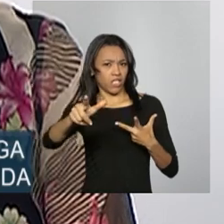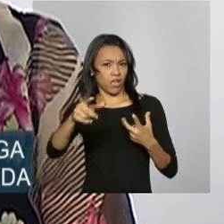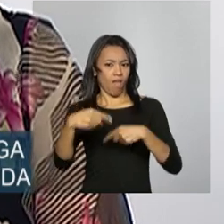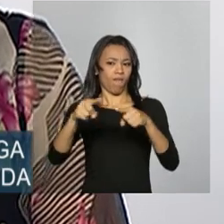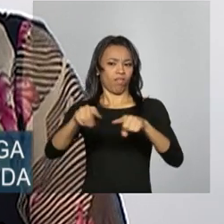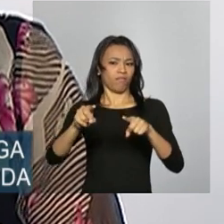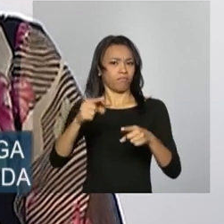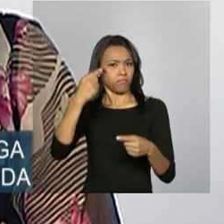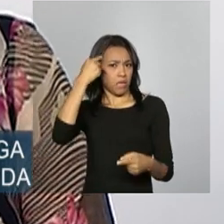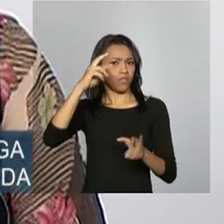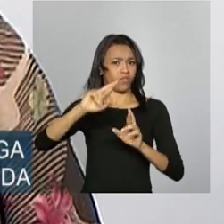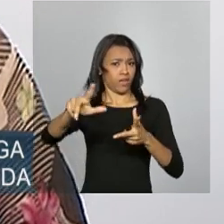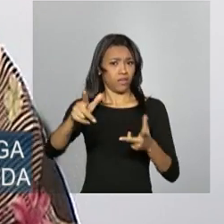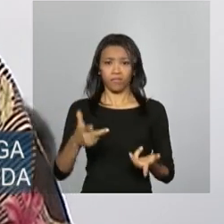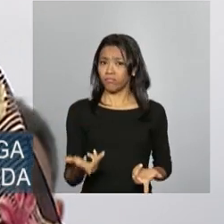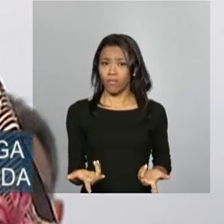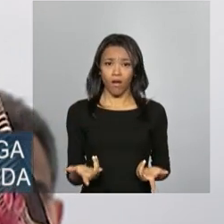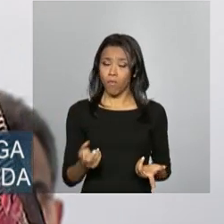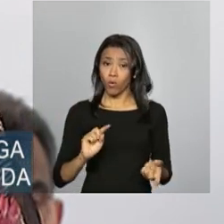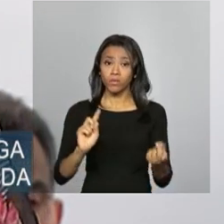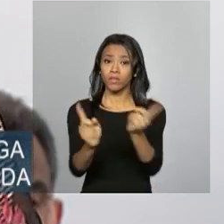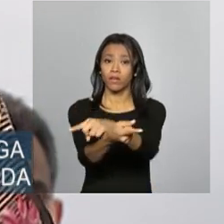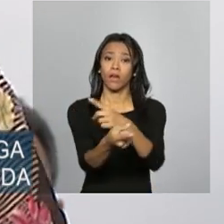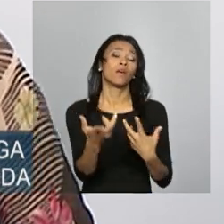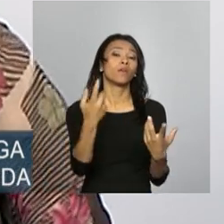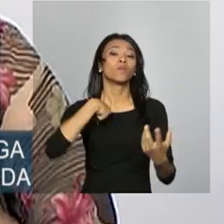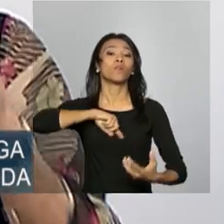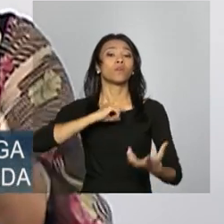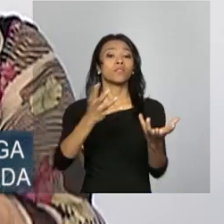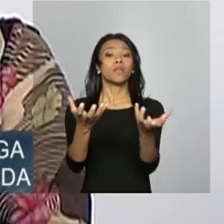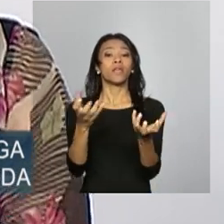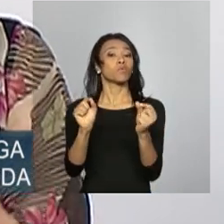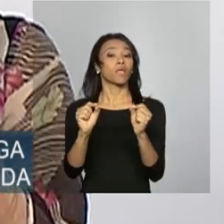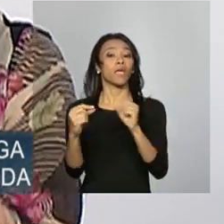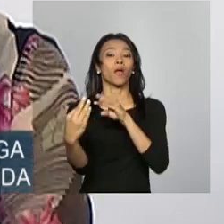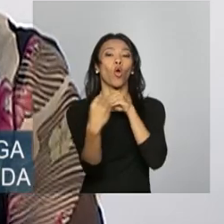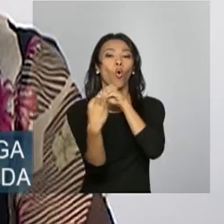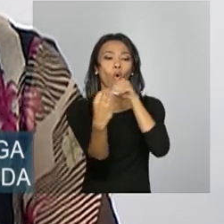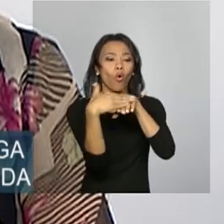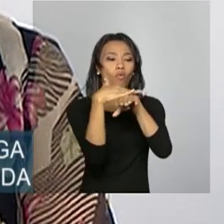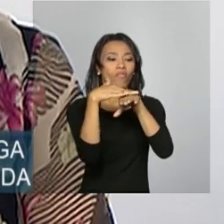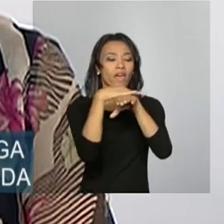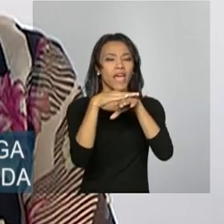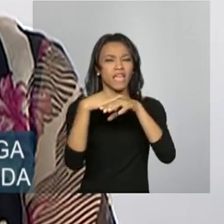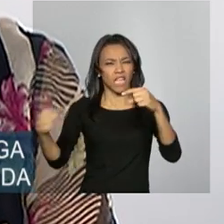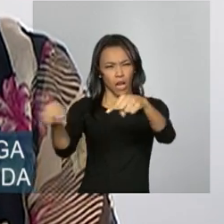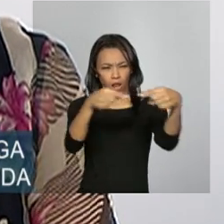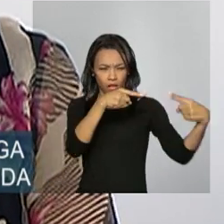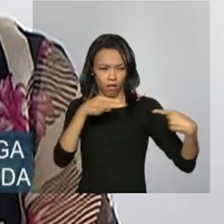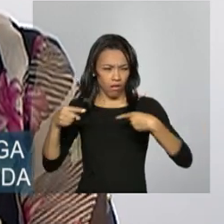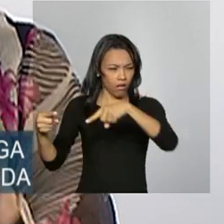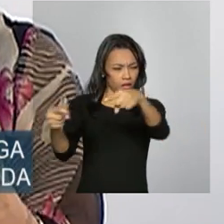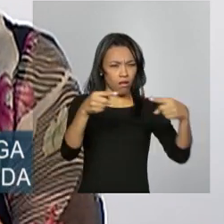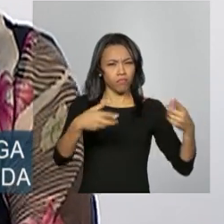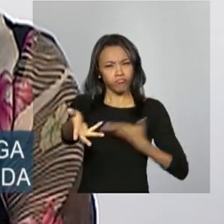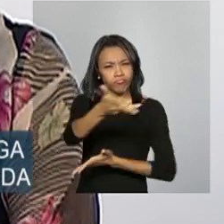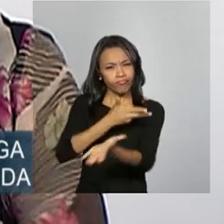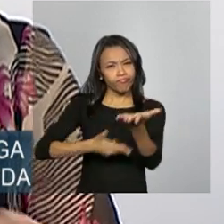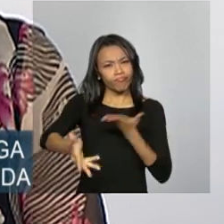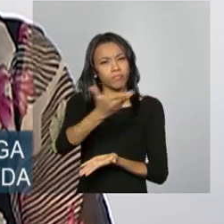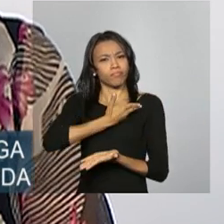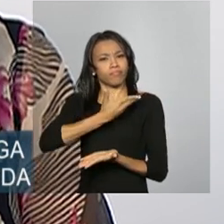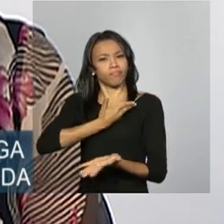Ao contrário, o que nós queremos é o diálogo, o debate, a relação amigável que sempre